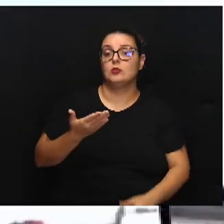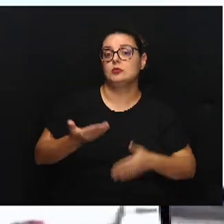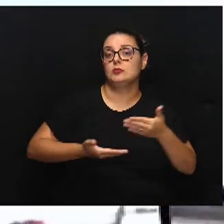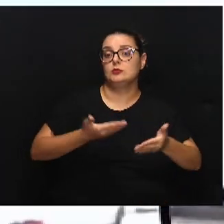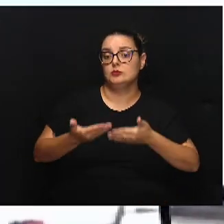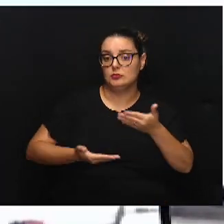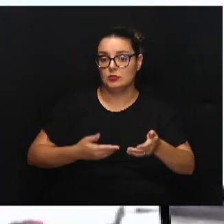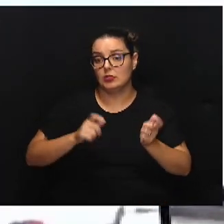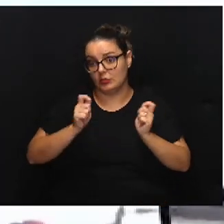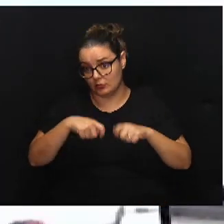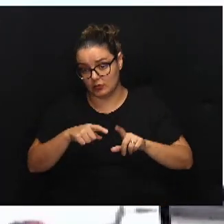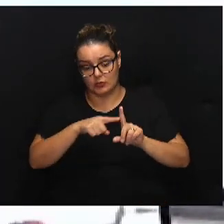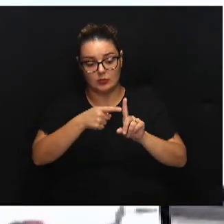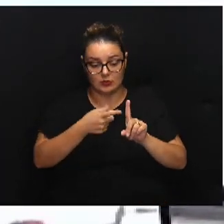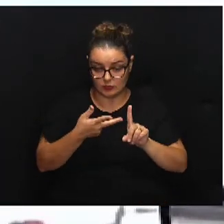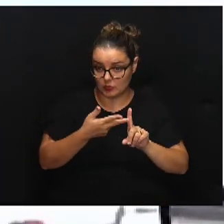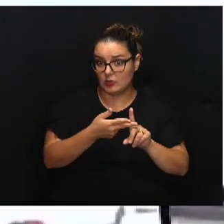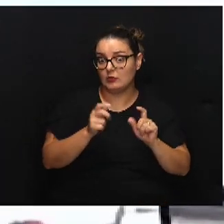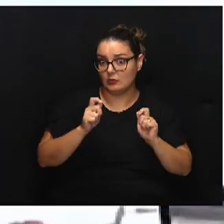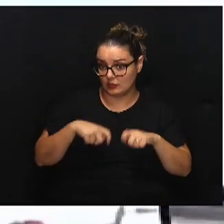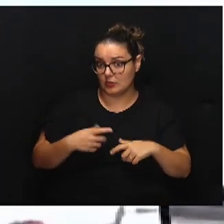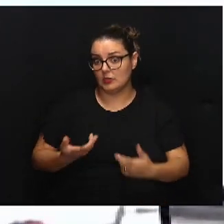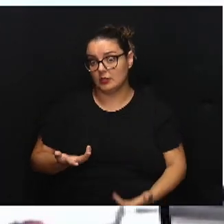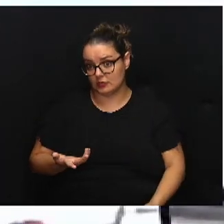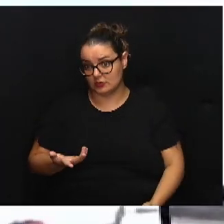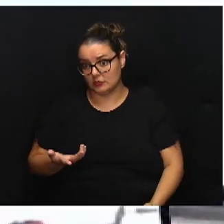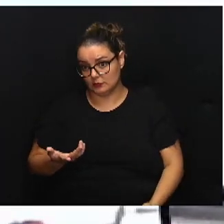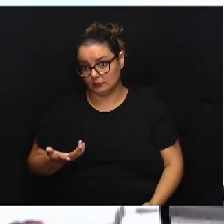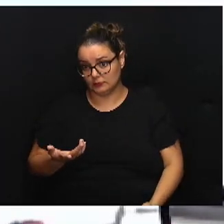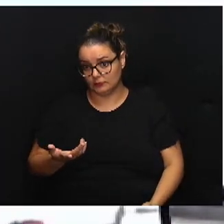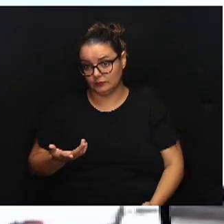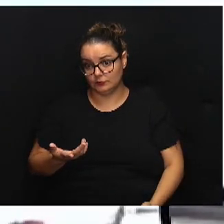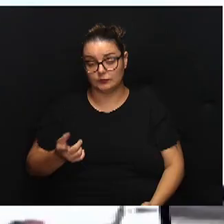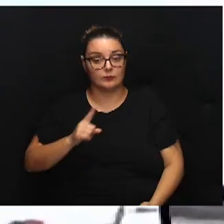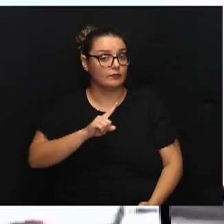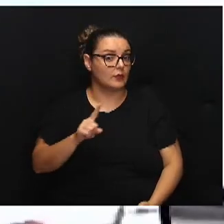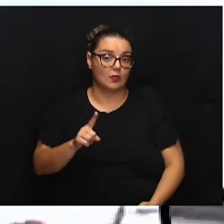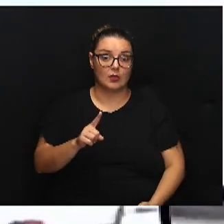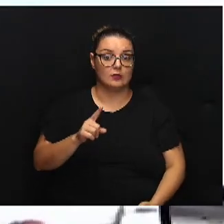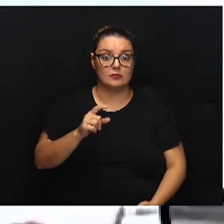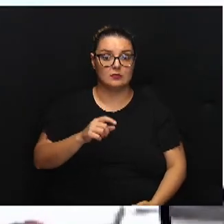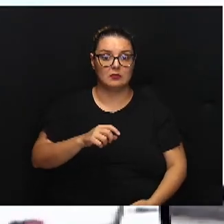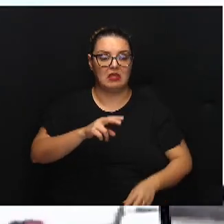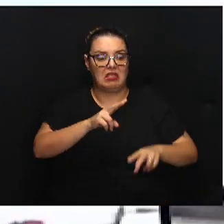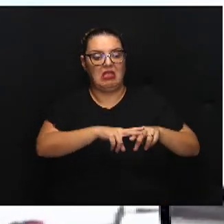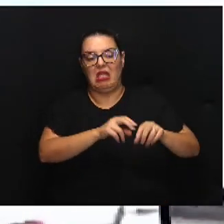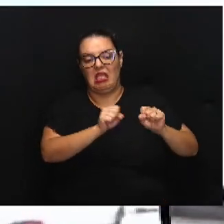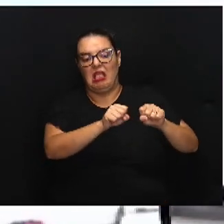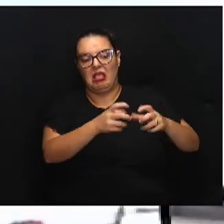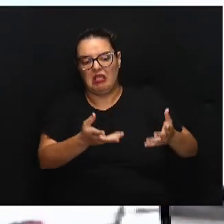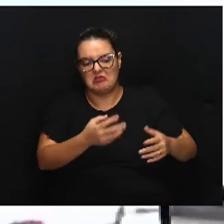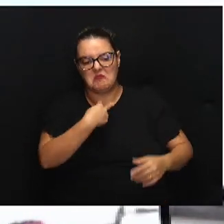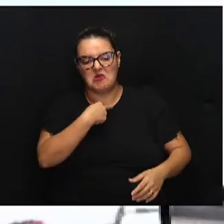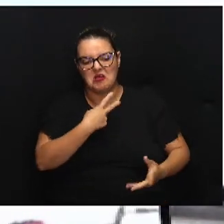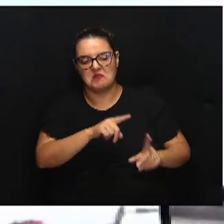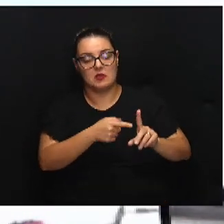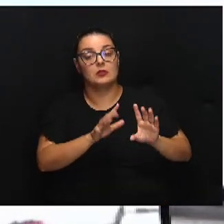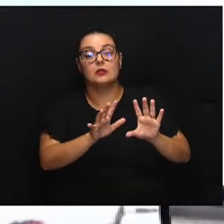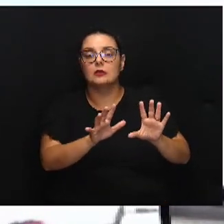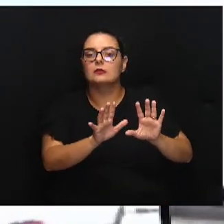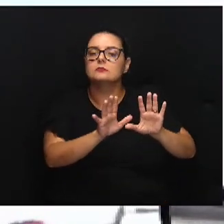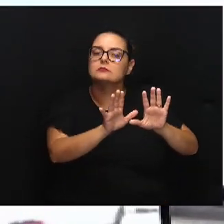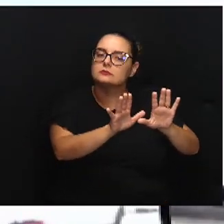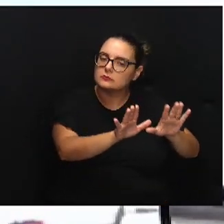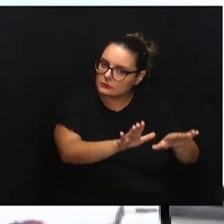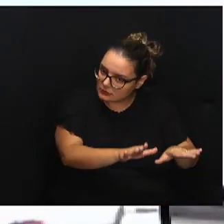onde é possível fazer uma cesárea. Então, não se trata de condenar, trata-se de tentar colocar no seu devido lugar. E o